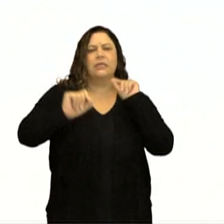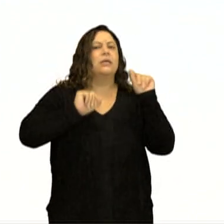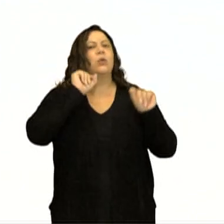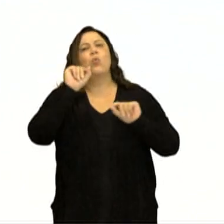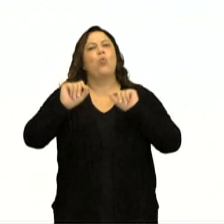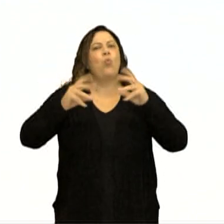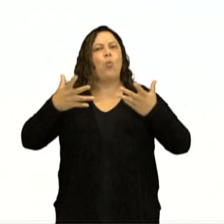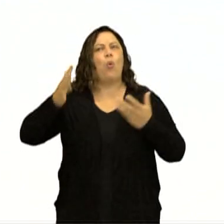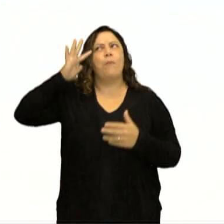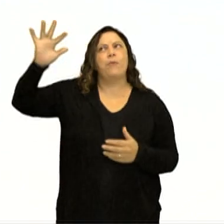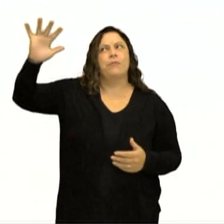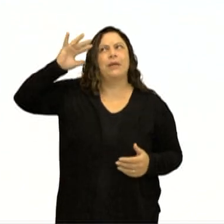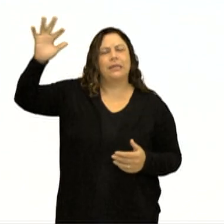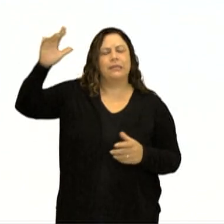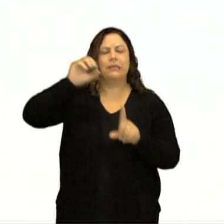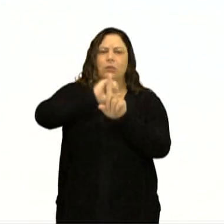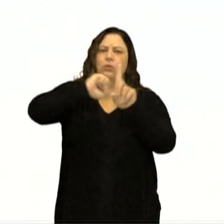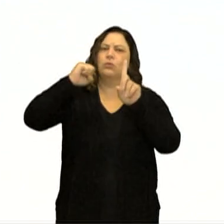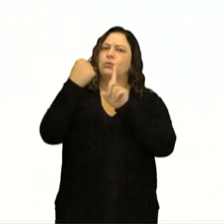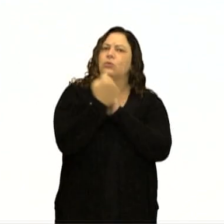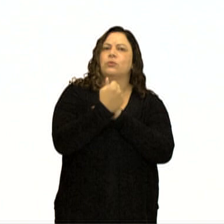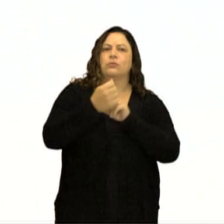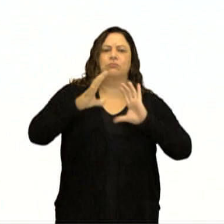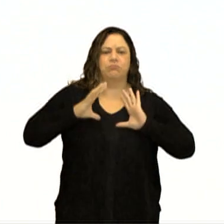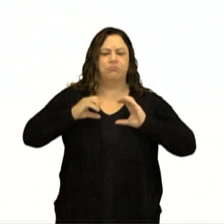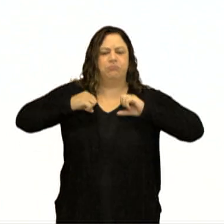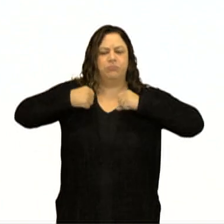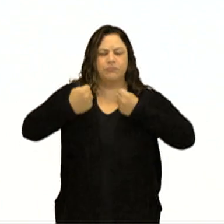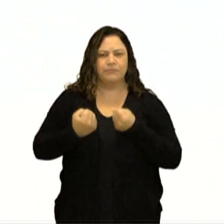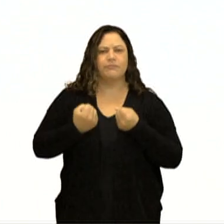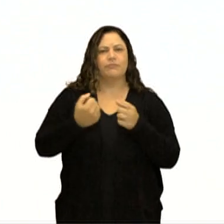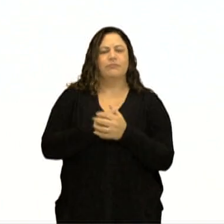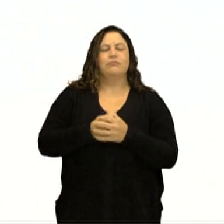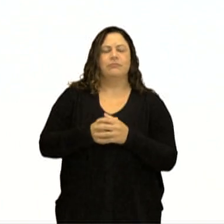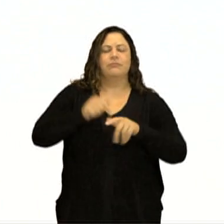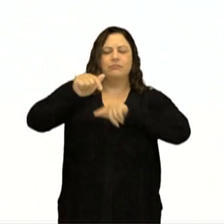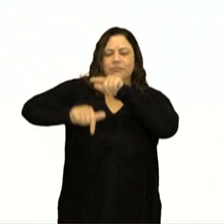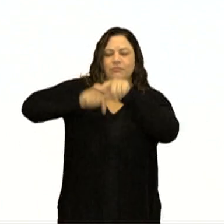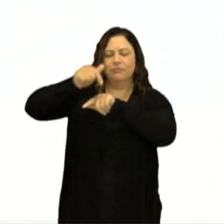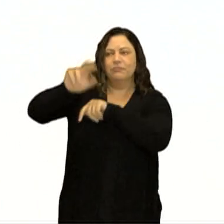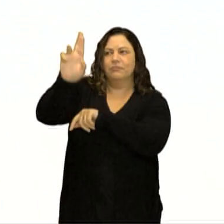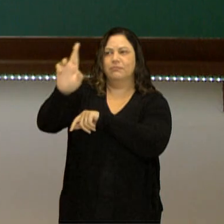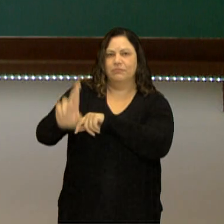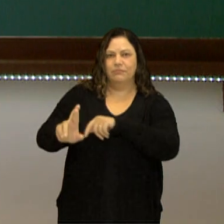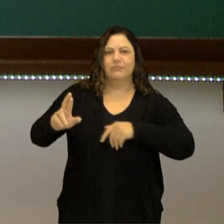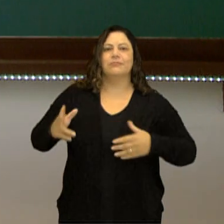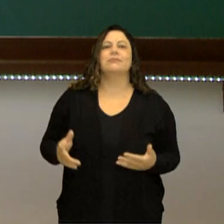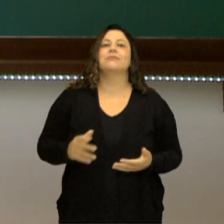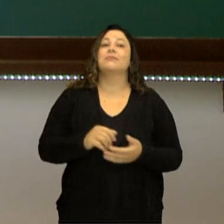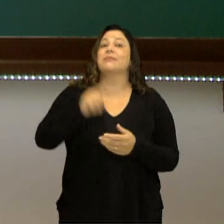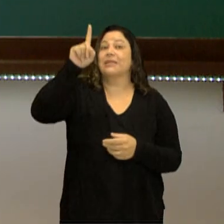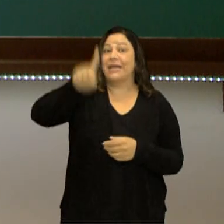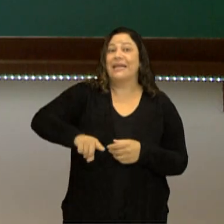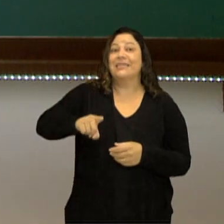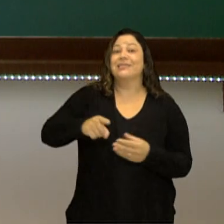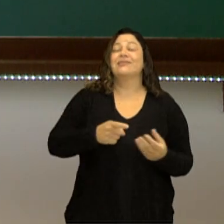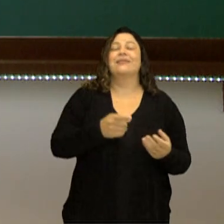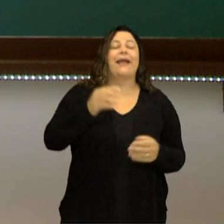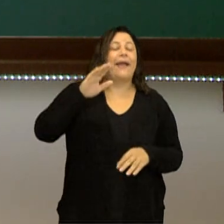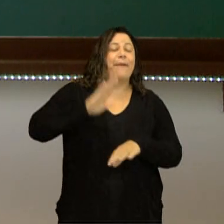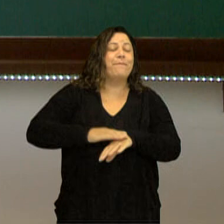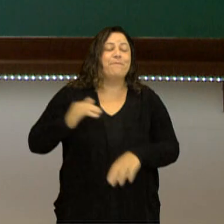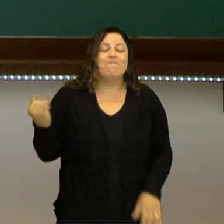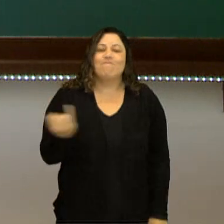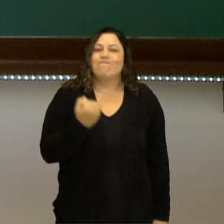a teoria socialista ganha força entre os trabalhadores russos. E isso vai ser uma coisa muito